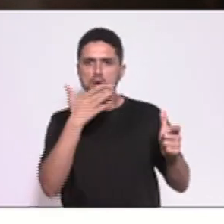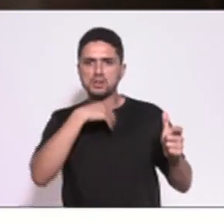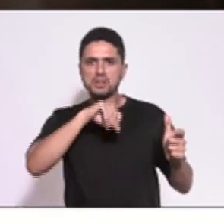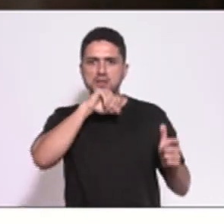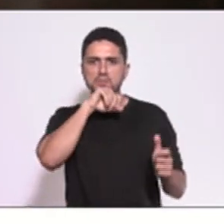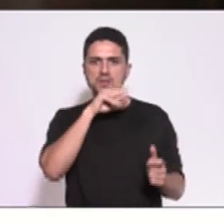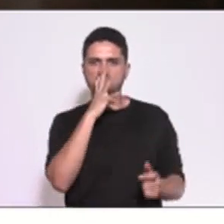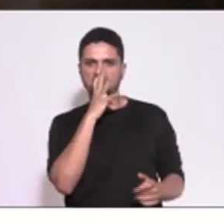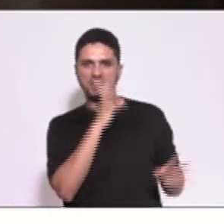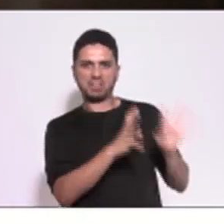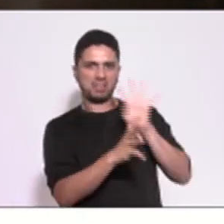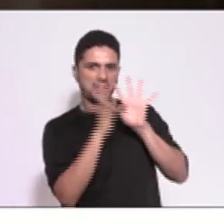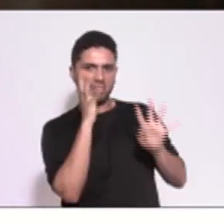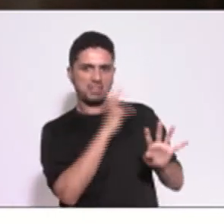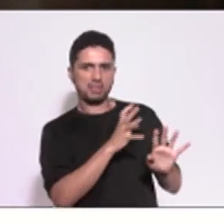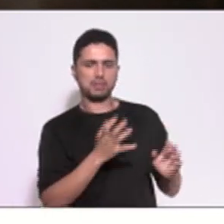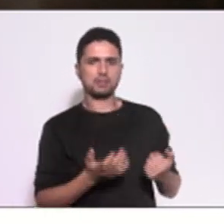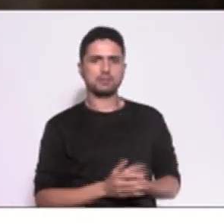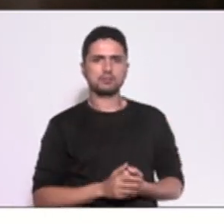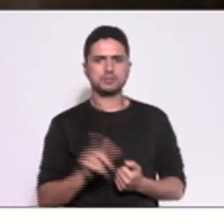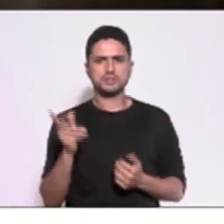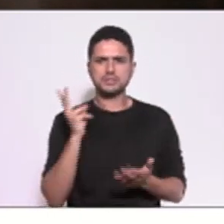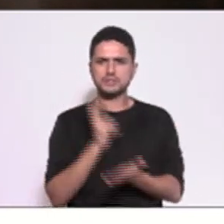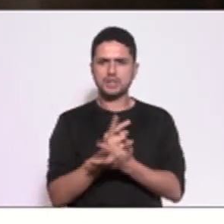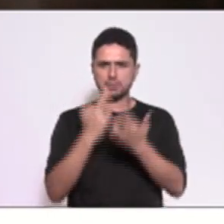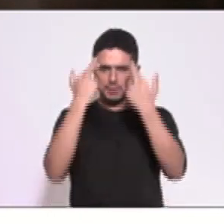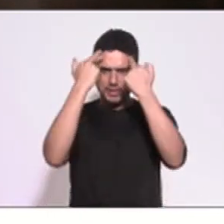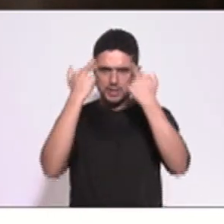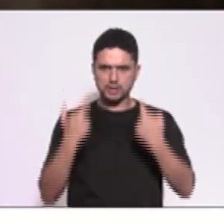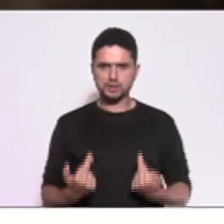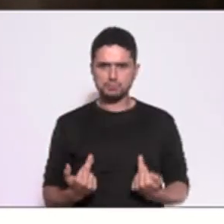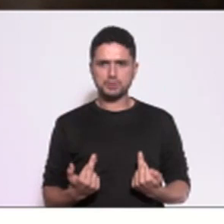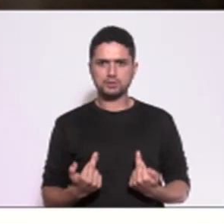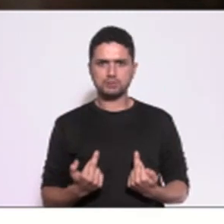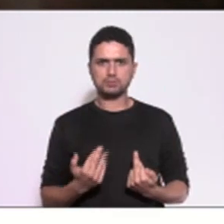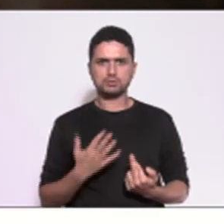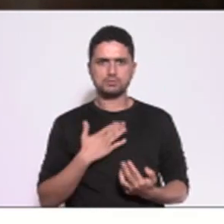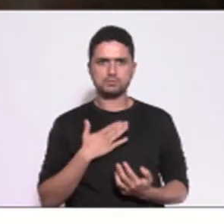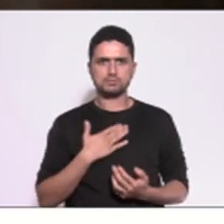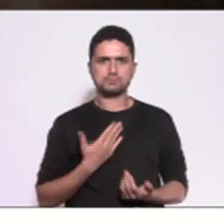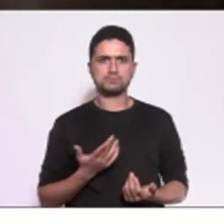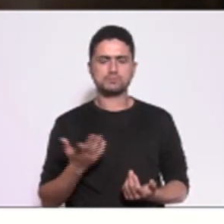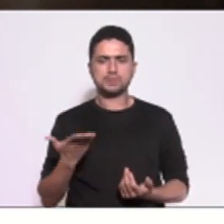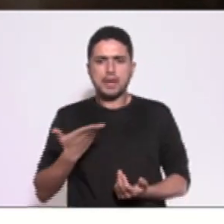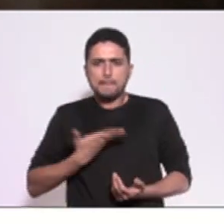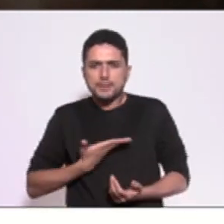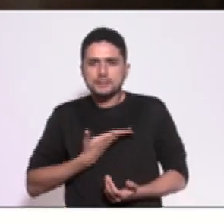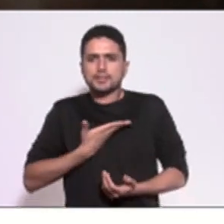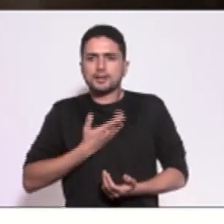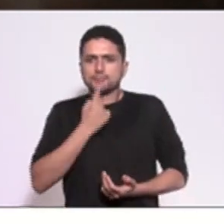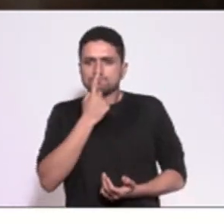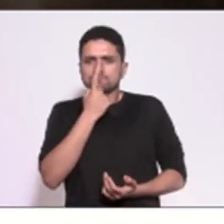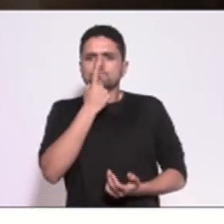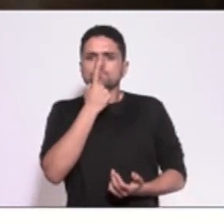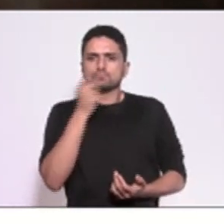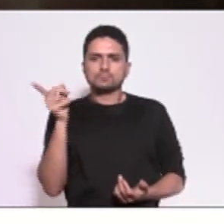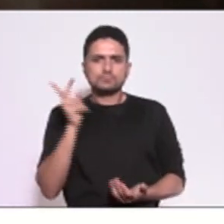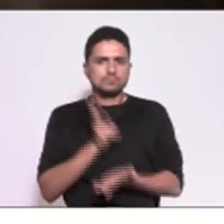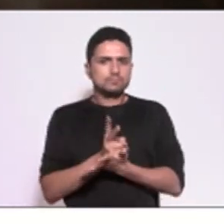filhos. Sempre com um respeito, um acolhimento, uma amizade raros.